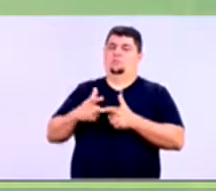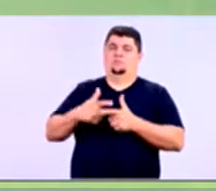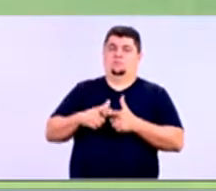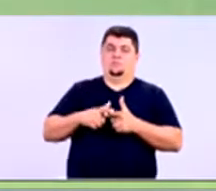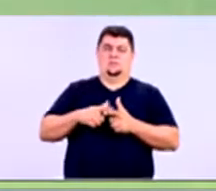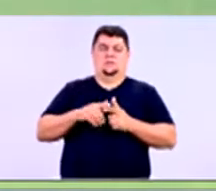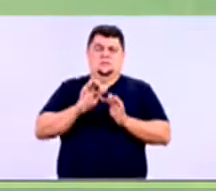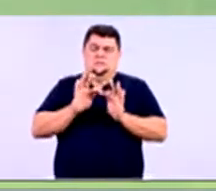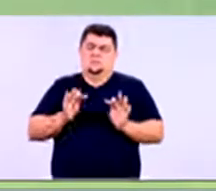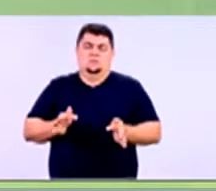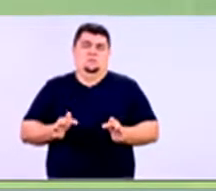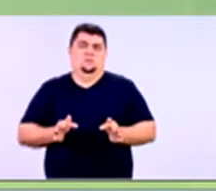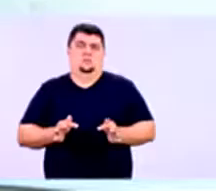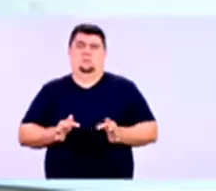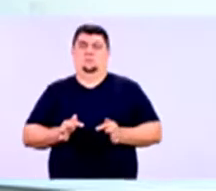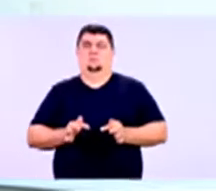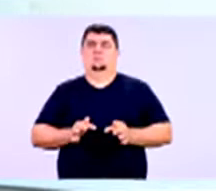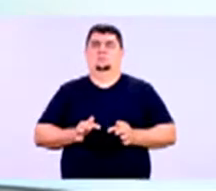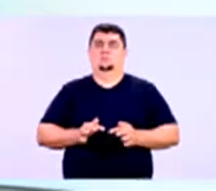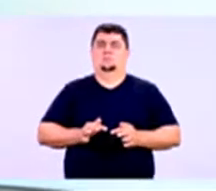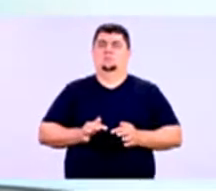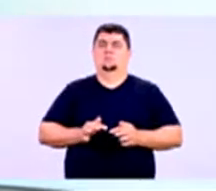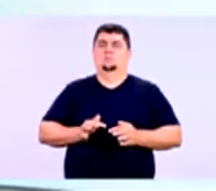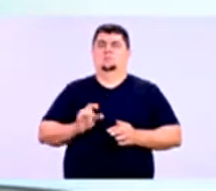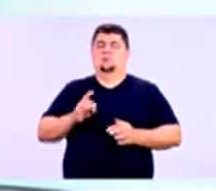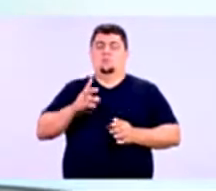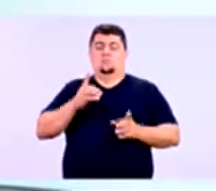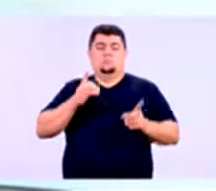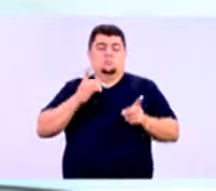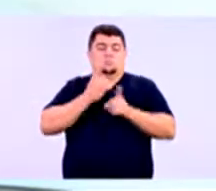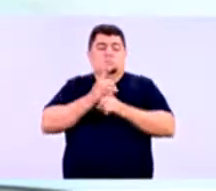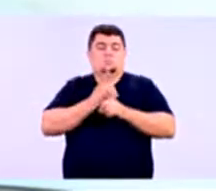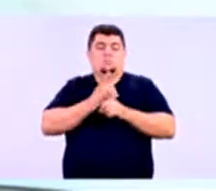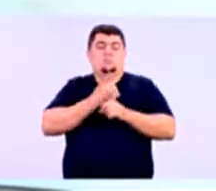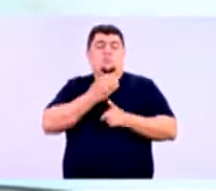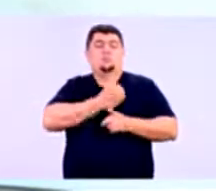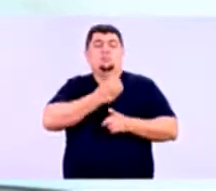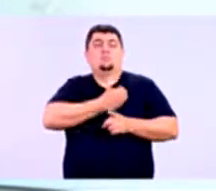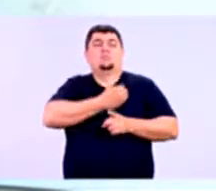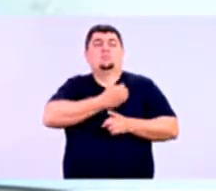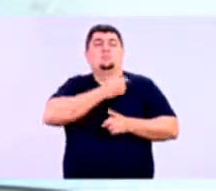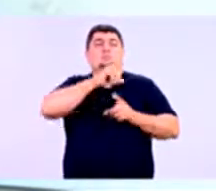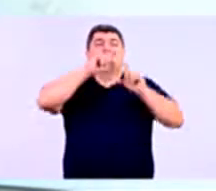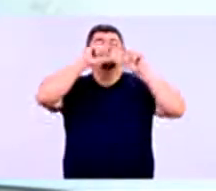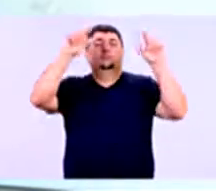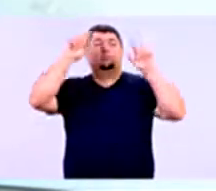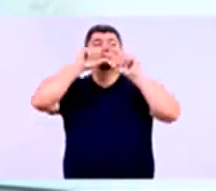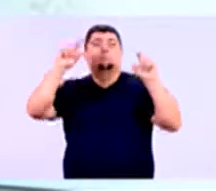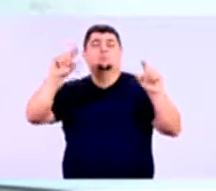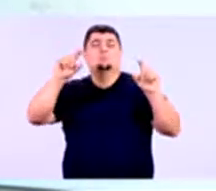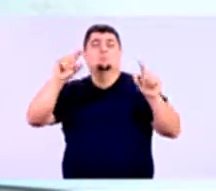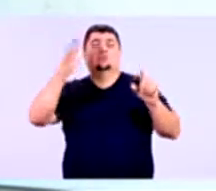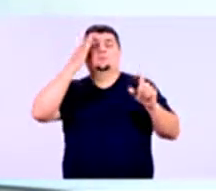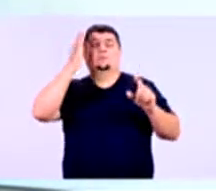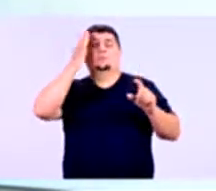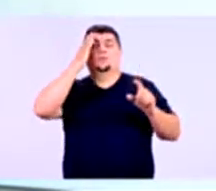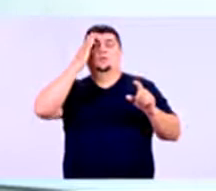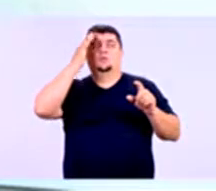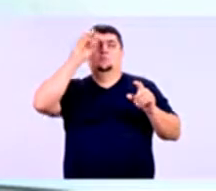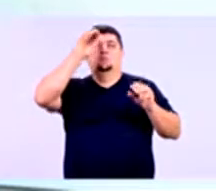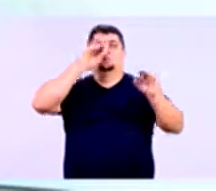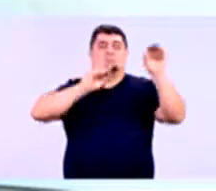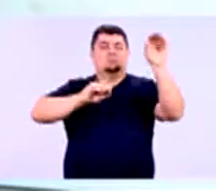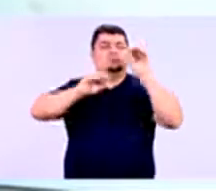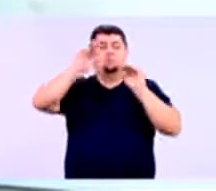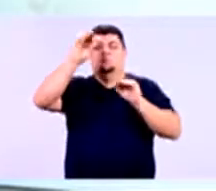como é simples? Basta eu identificar a expressão que eu vou utilizar, identificar as incógnitas, ou